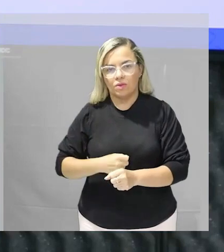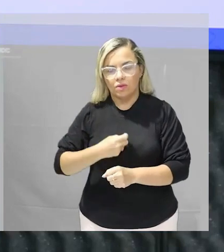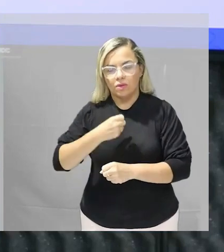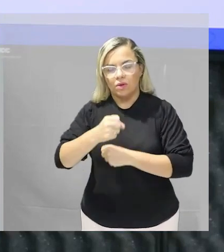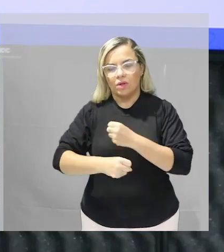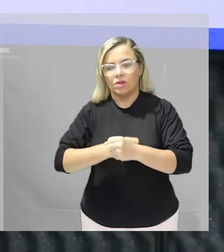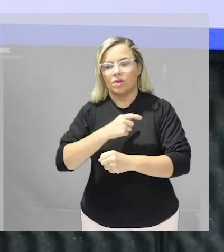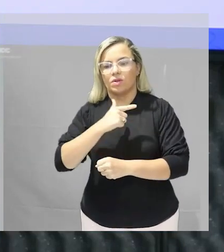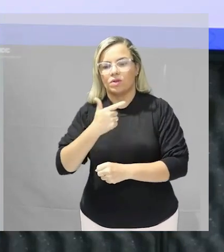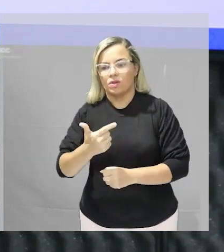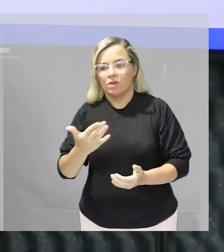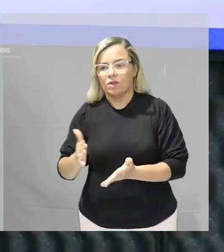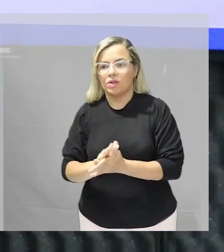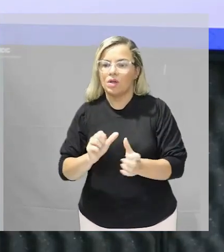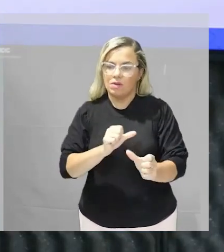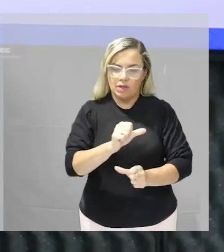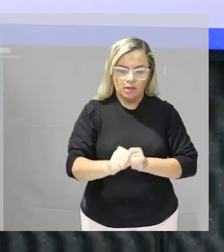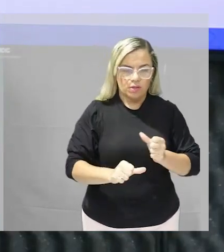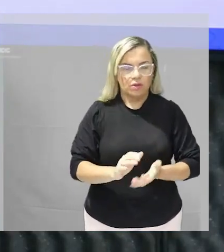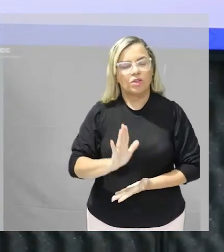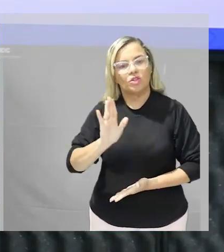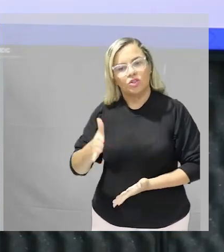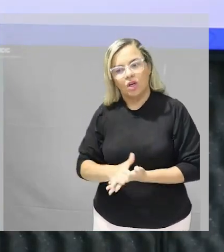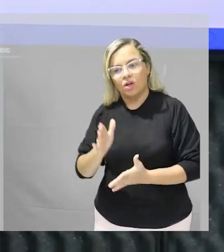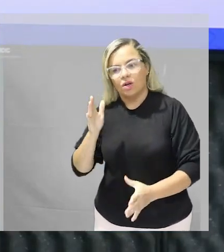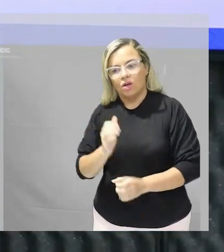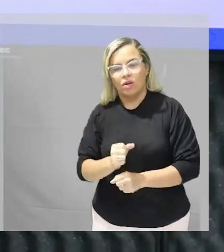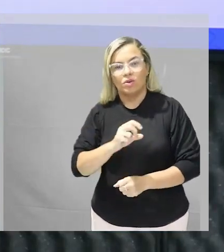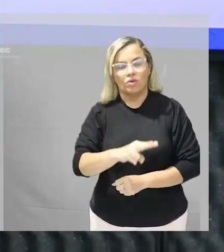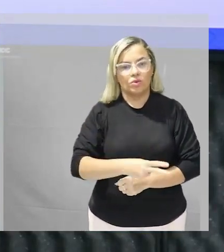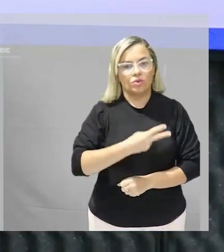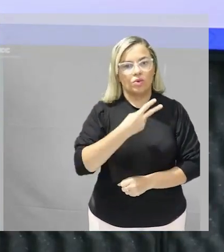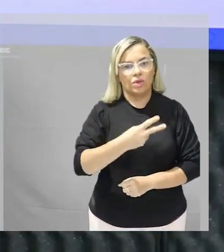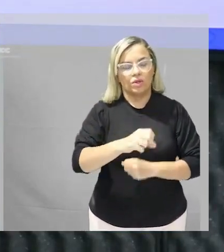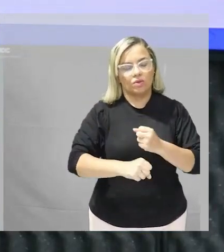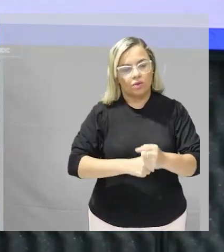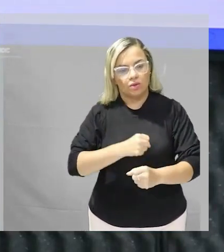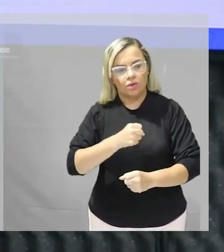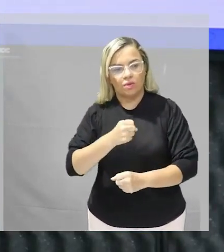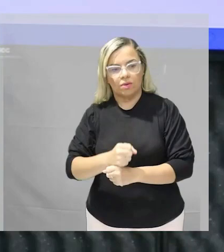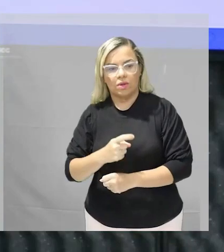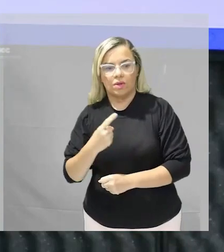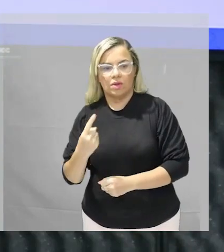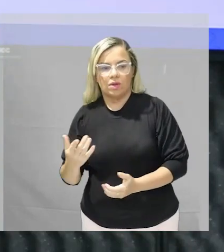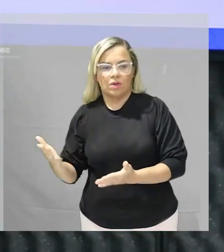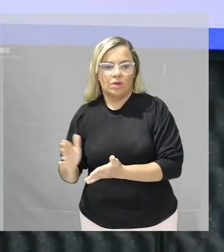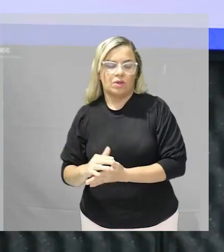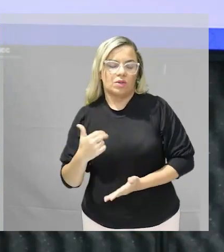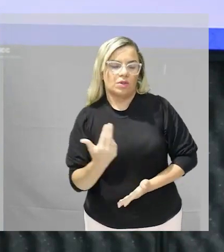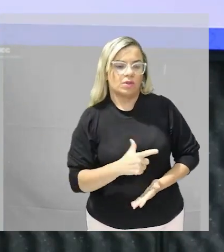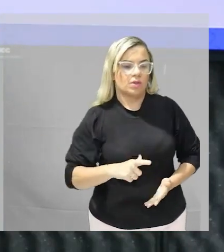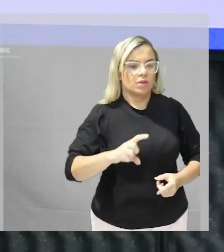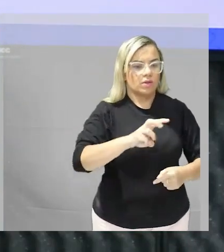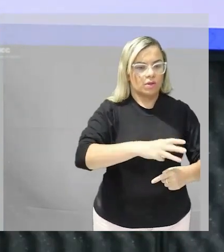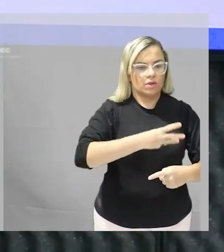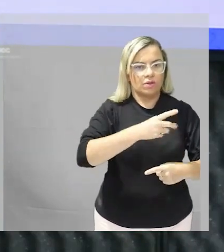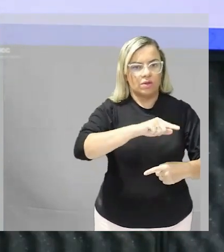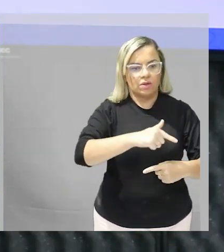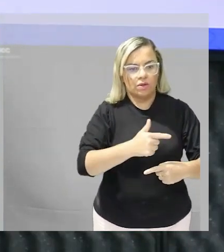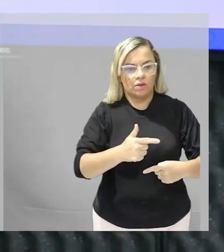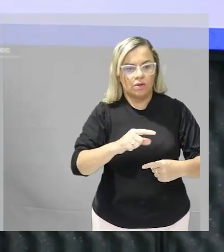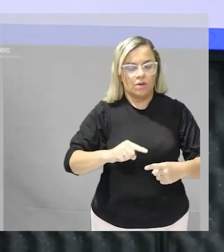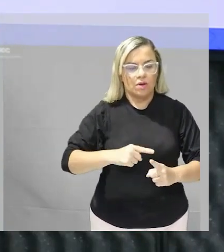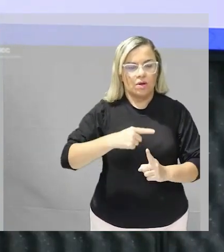calcular né do 2 por 1 então nós temos 3,2 + 2,1 tá só